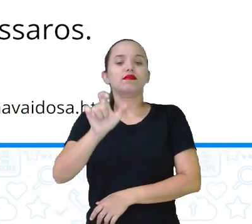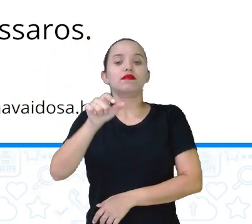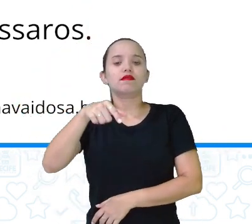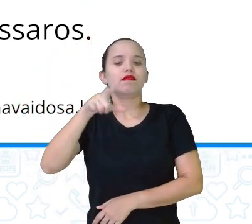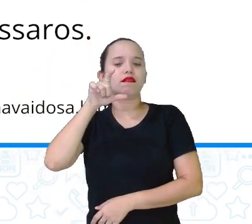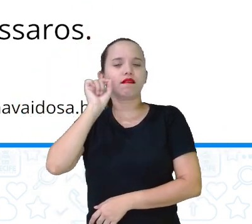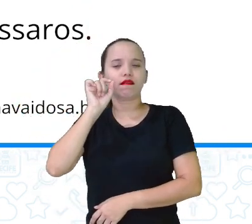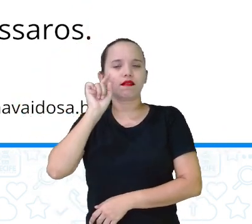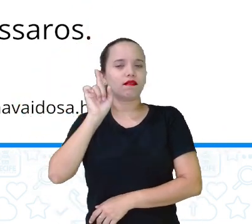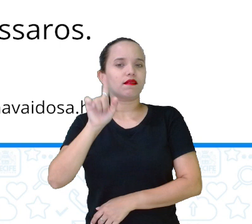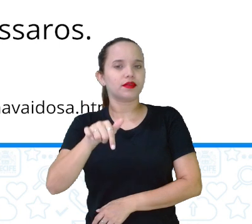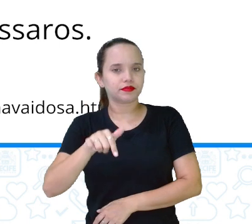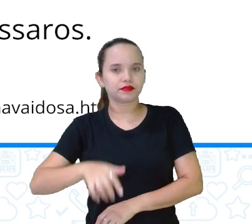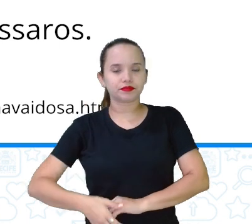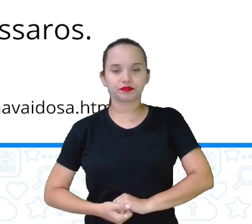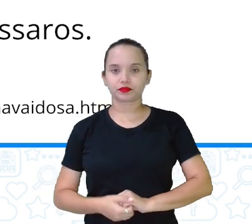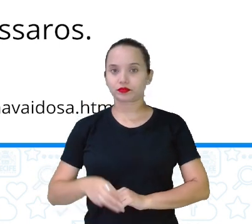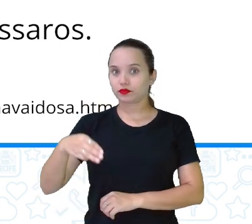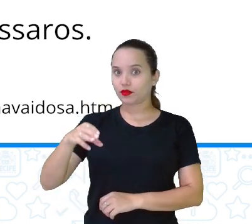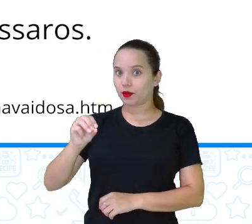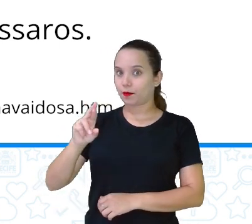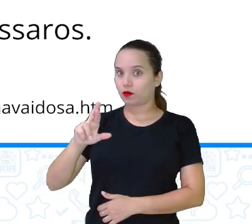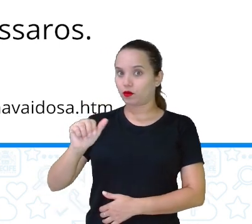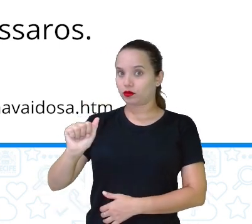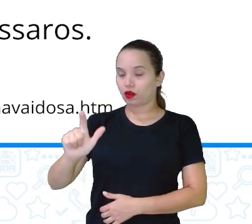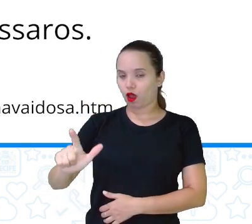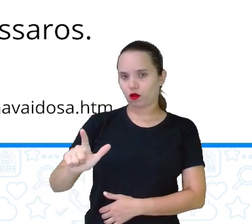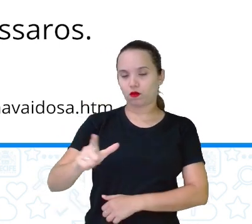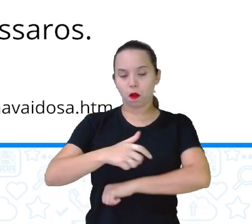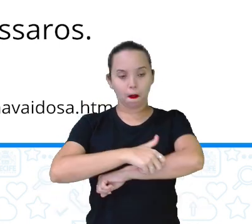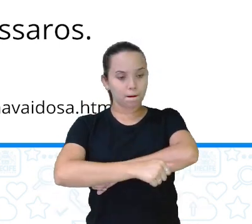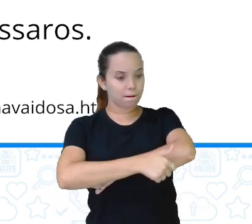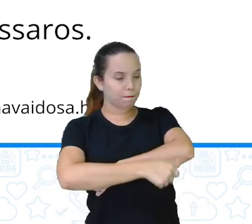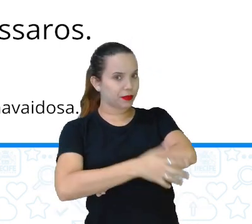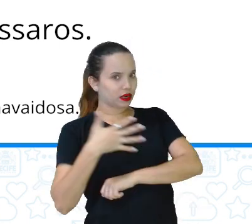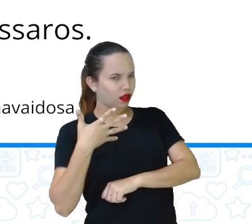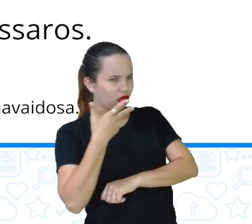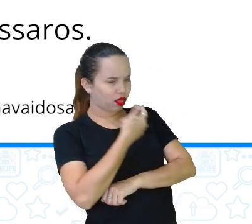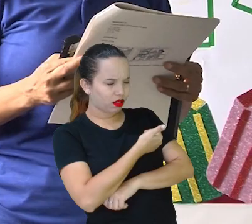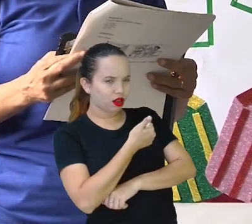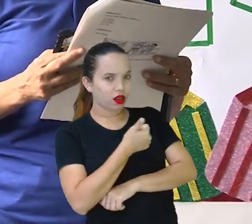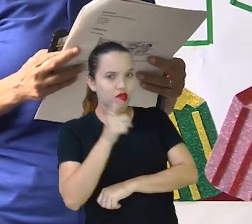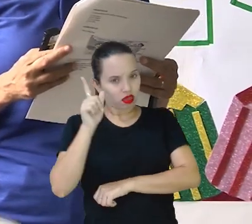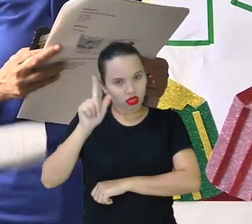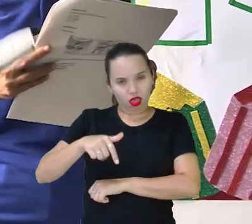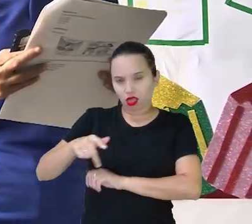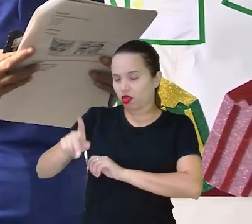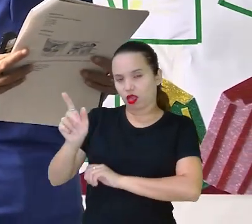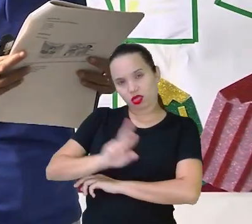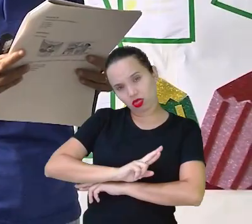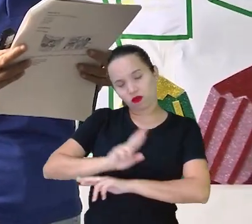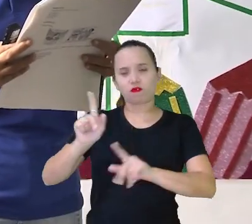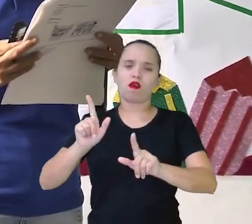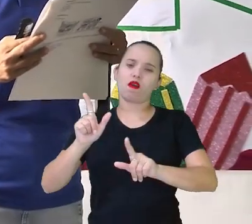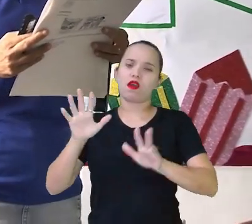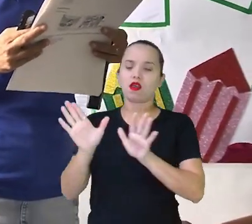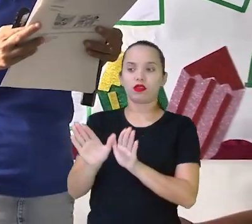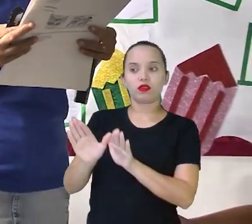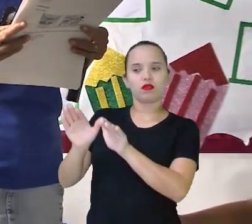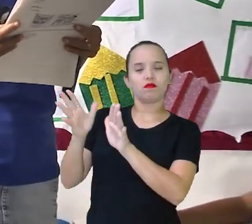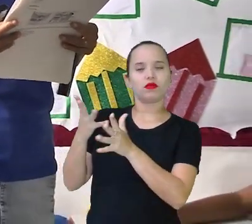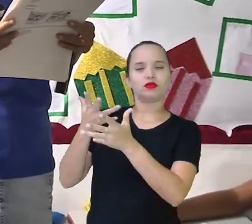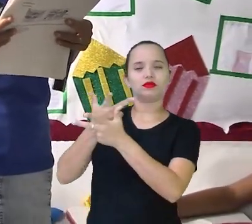era. Moral: belas penas não fazem belos pássaros. E aí, vamos à questão